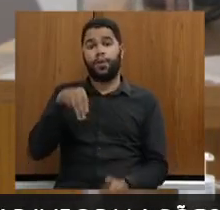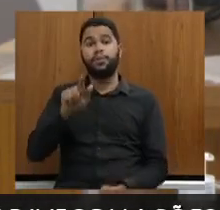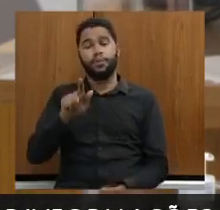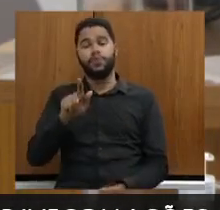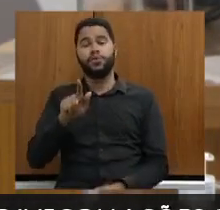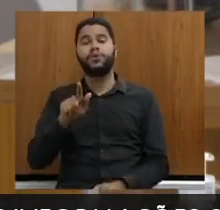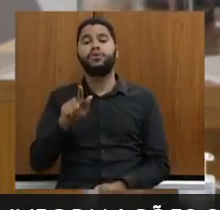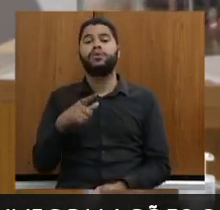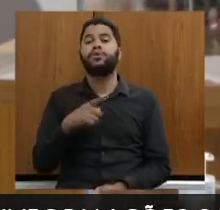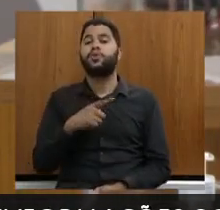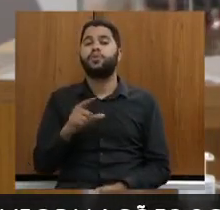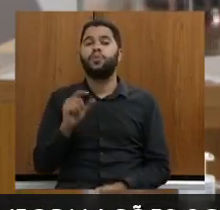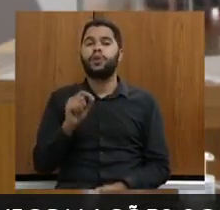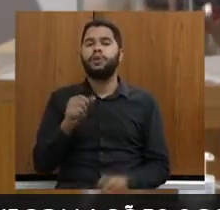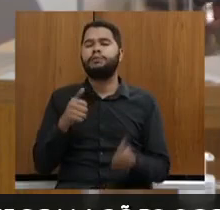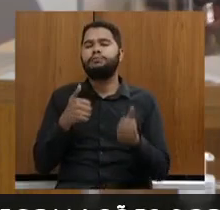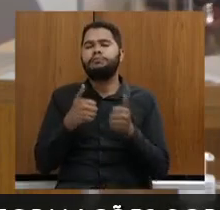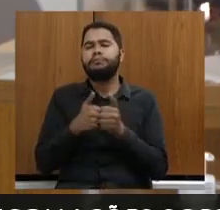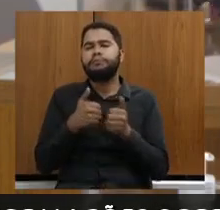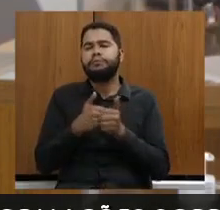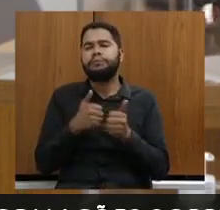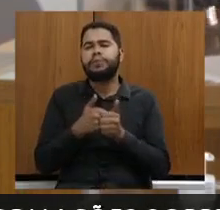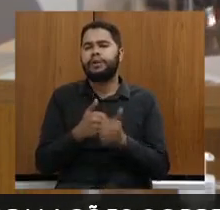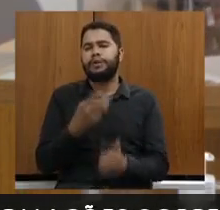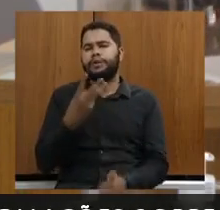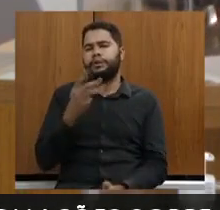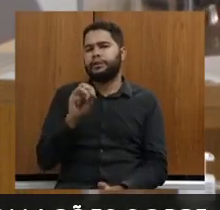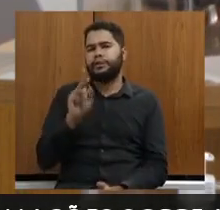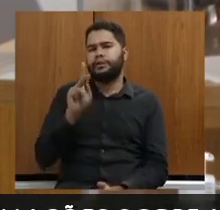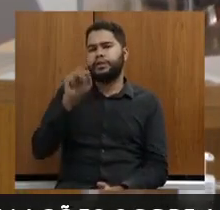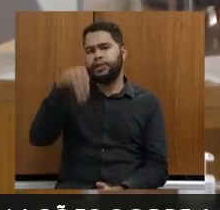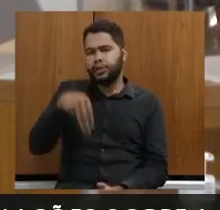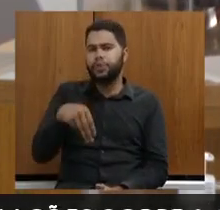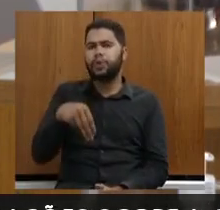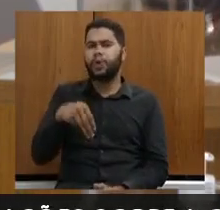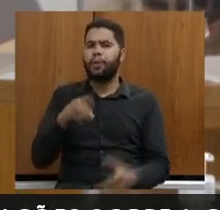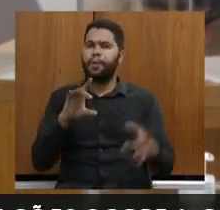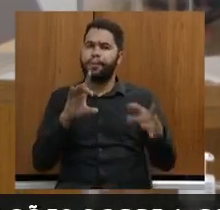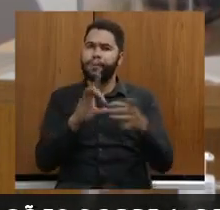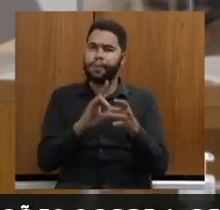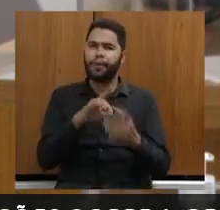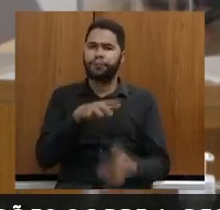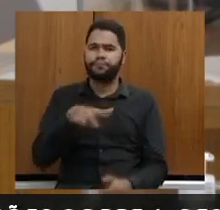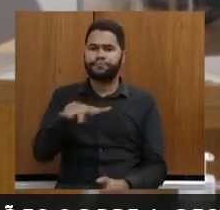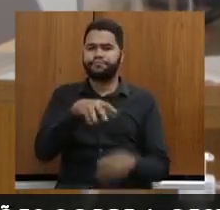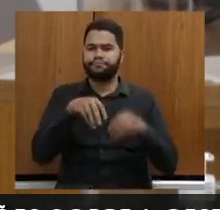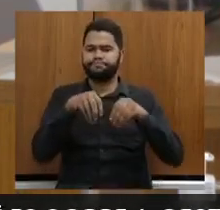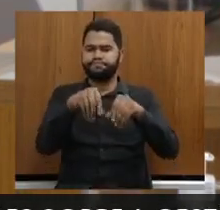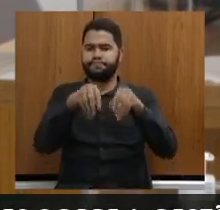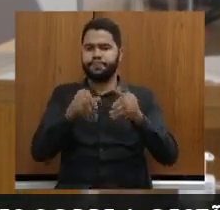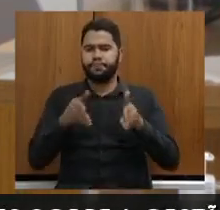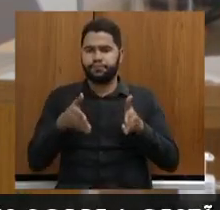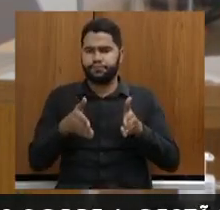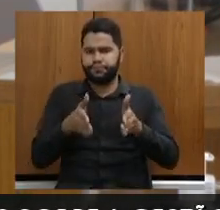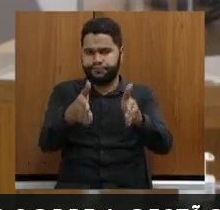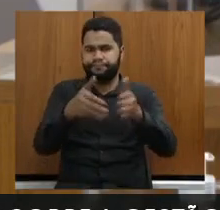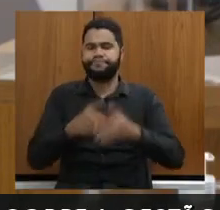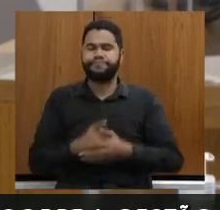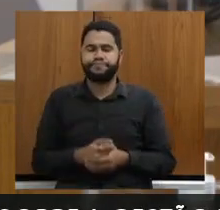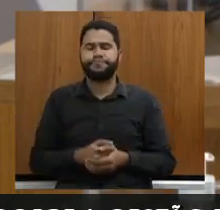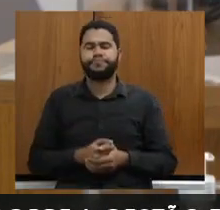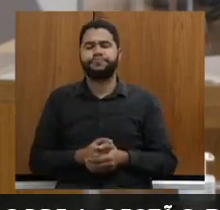nós teríamos ali perto de 30 km ligando uma outra na estrada de terra passando por uma serra